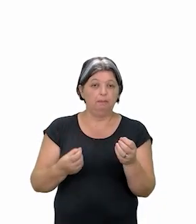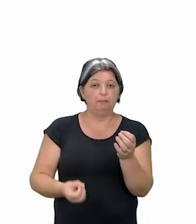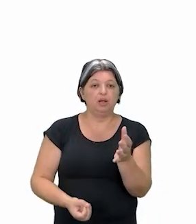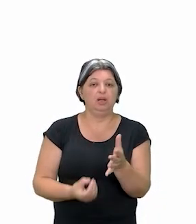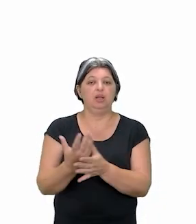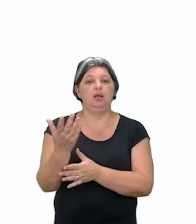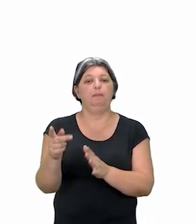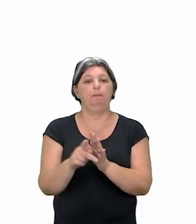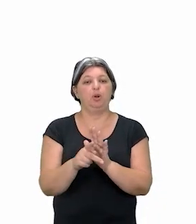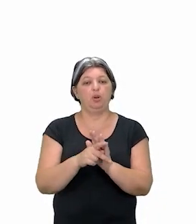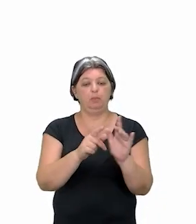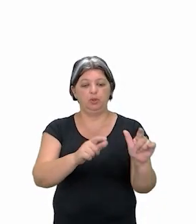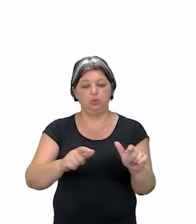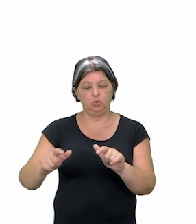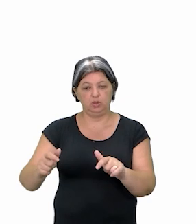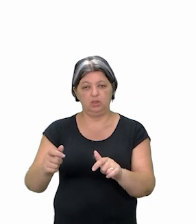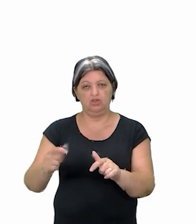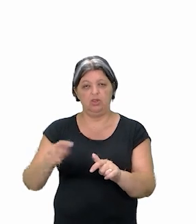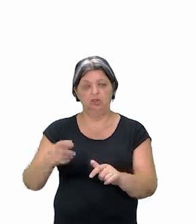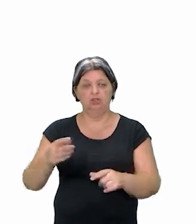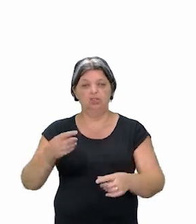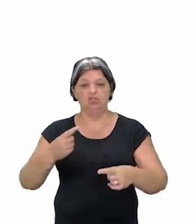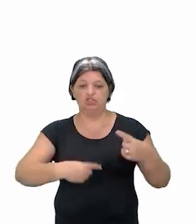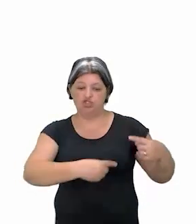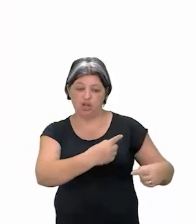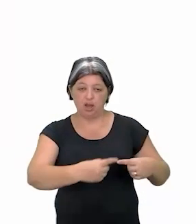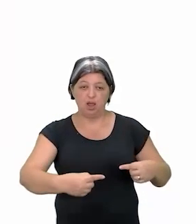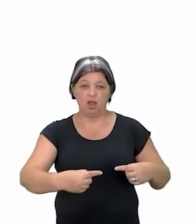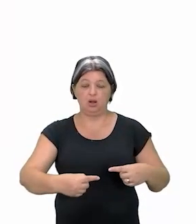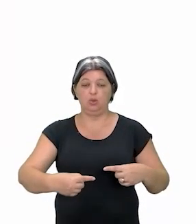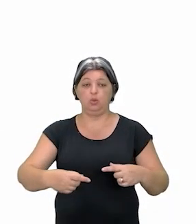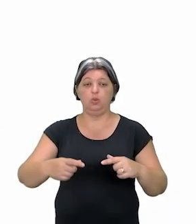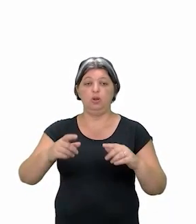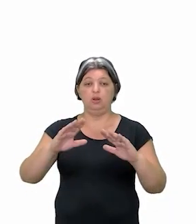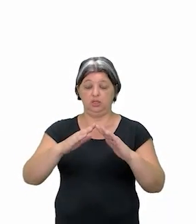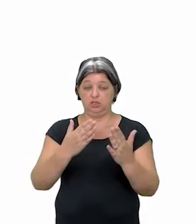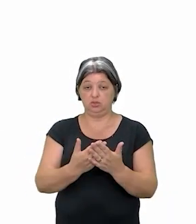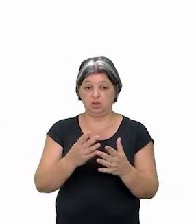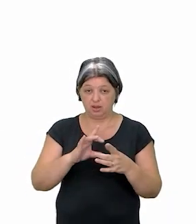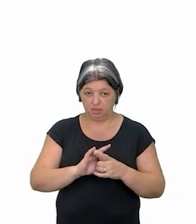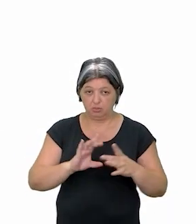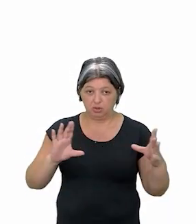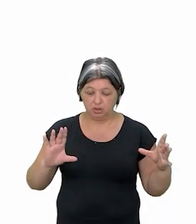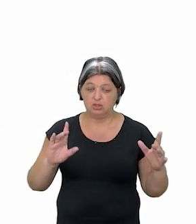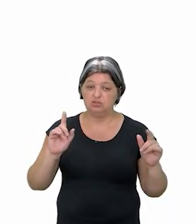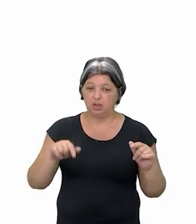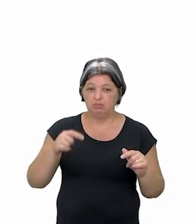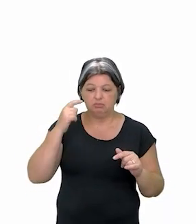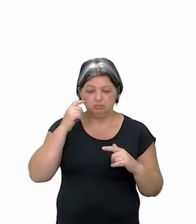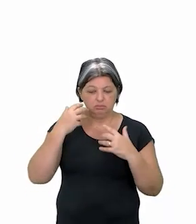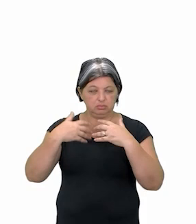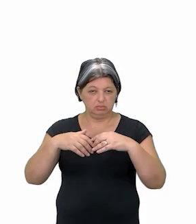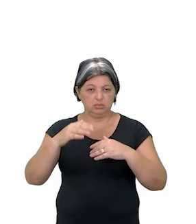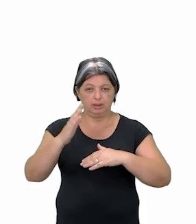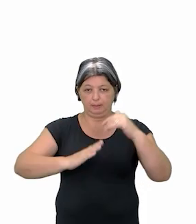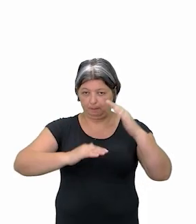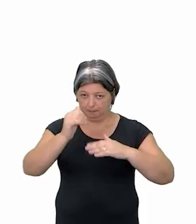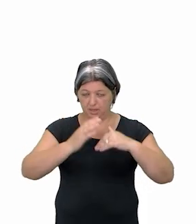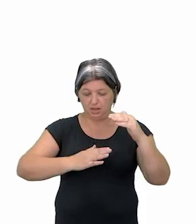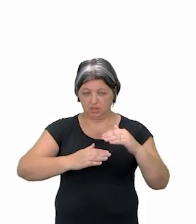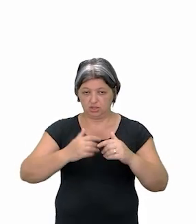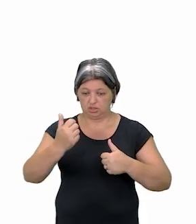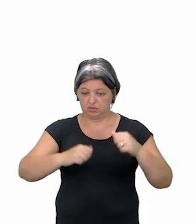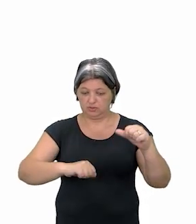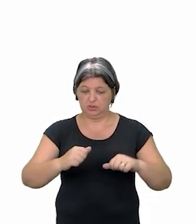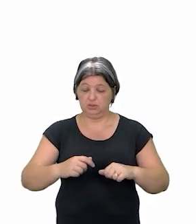de diálogo, uma escola democrática, mas será que isso também está sendo refletido nas nossas práticas avaliativas? Ou será que a